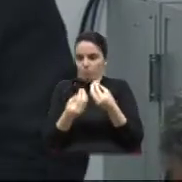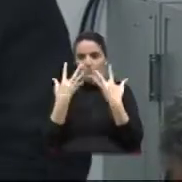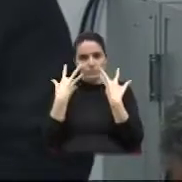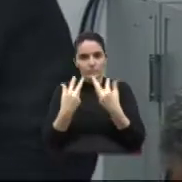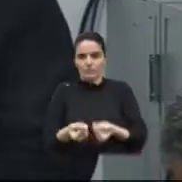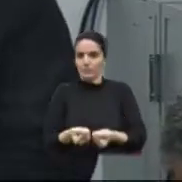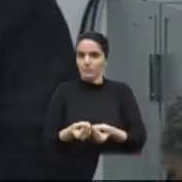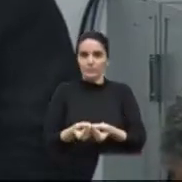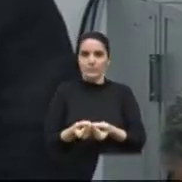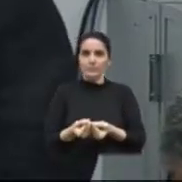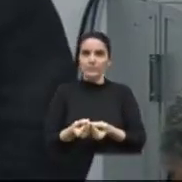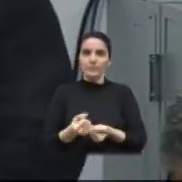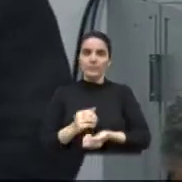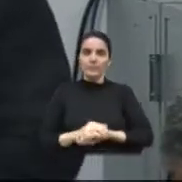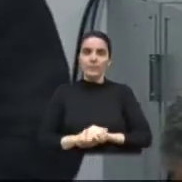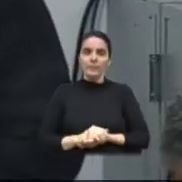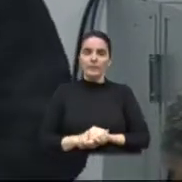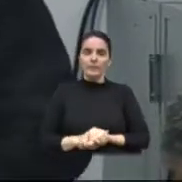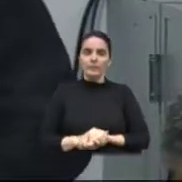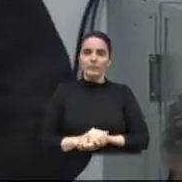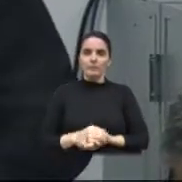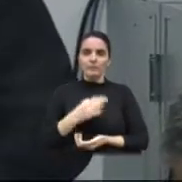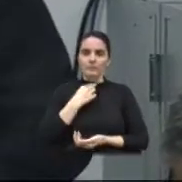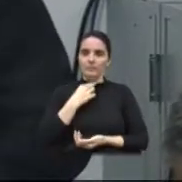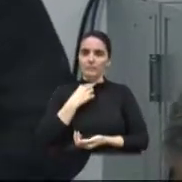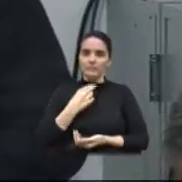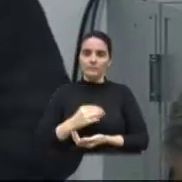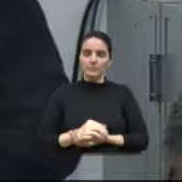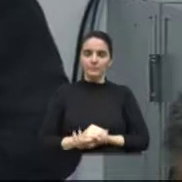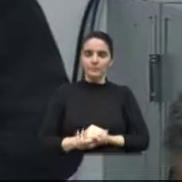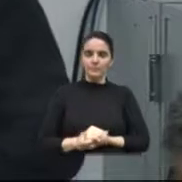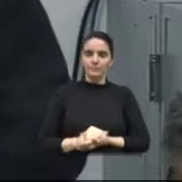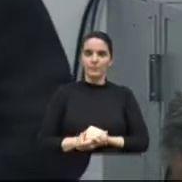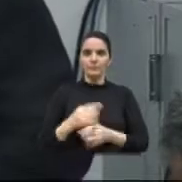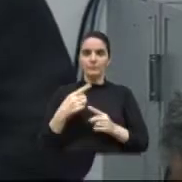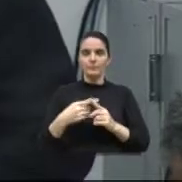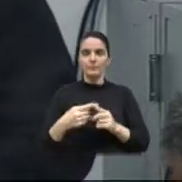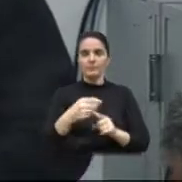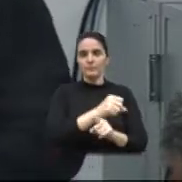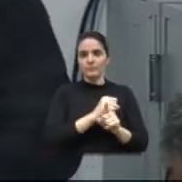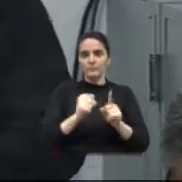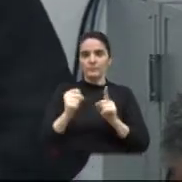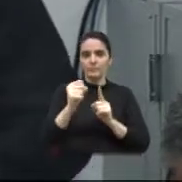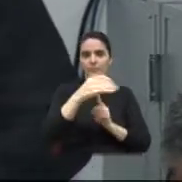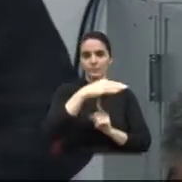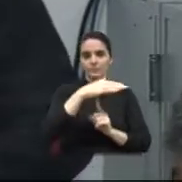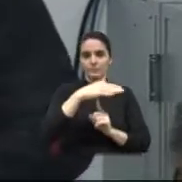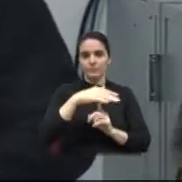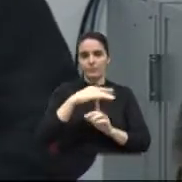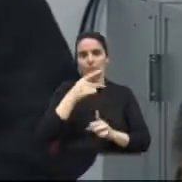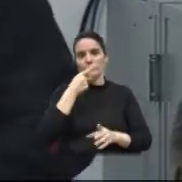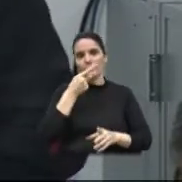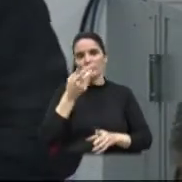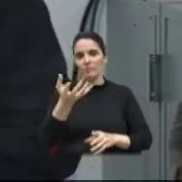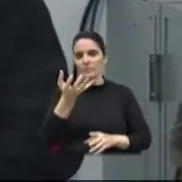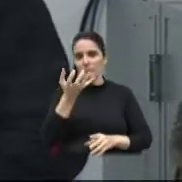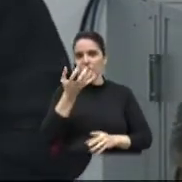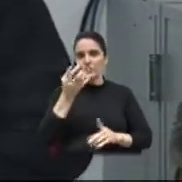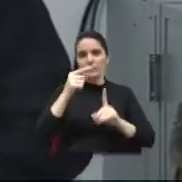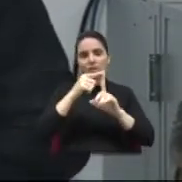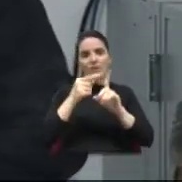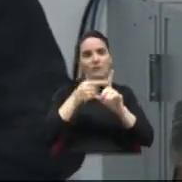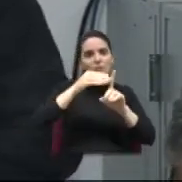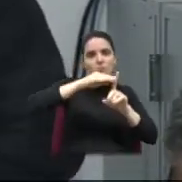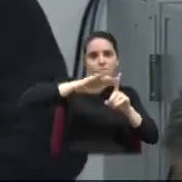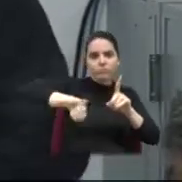aí, nós aceitarmos na nossa sociedade a prática do aborto. Independente